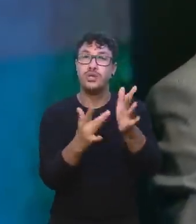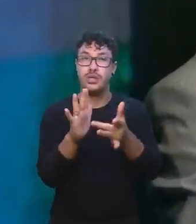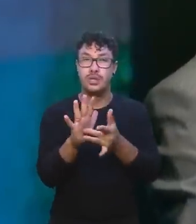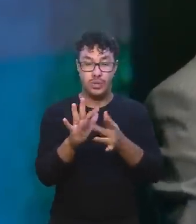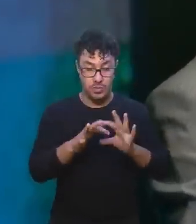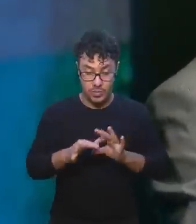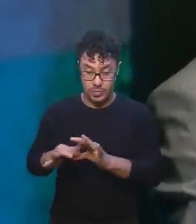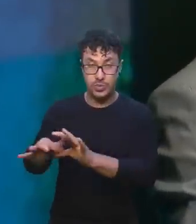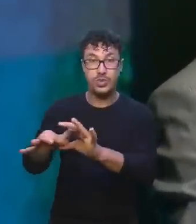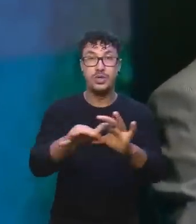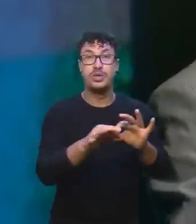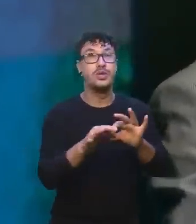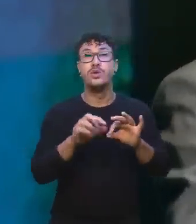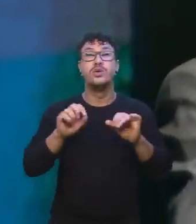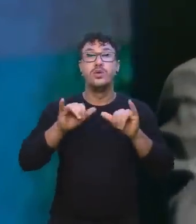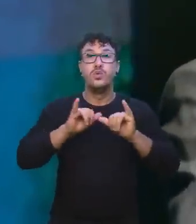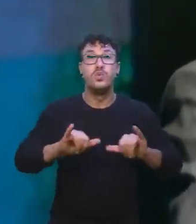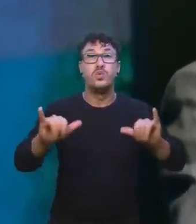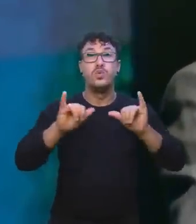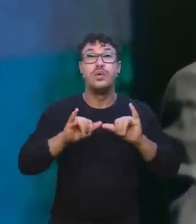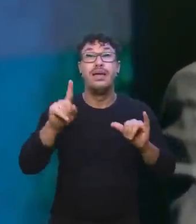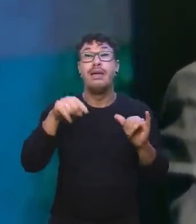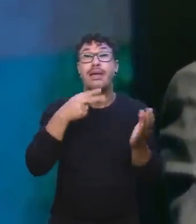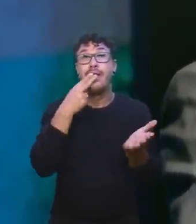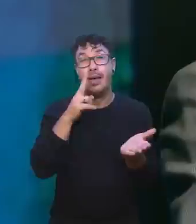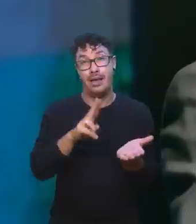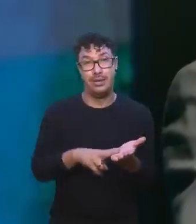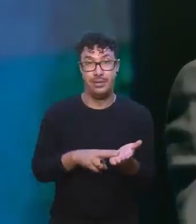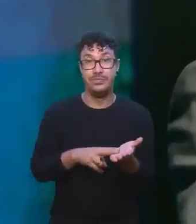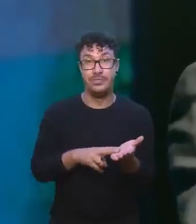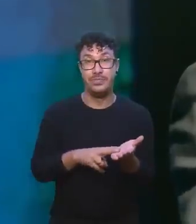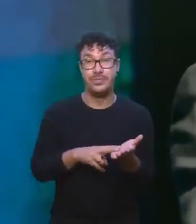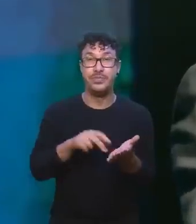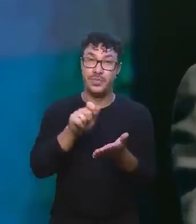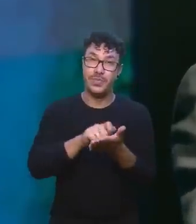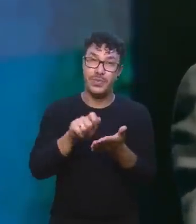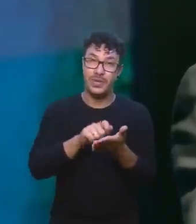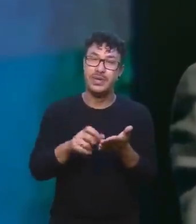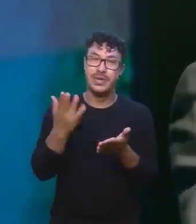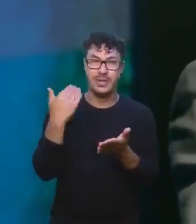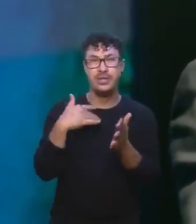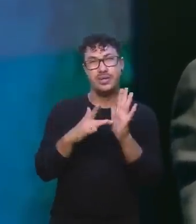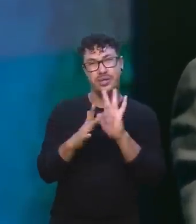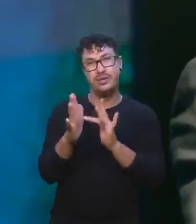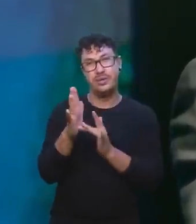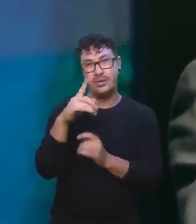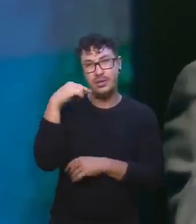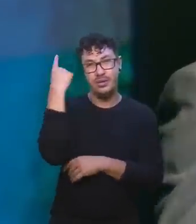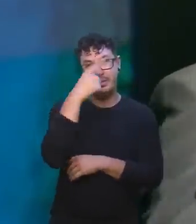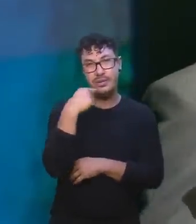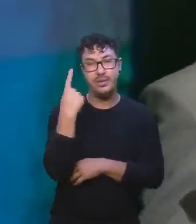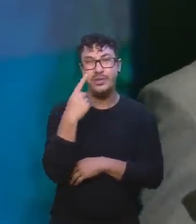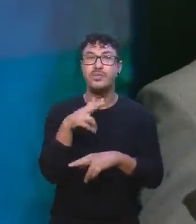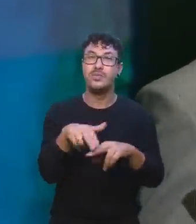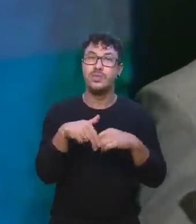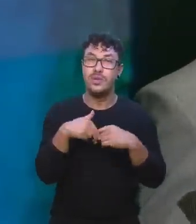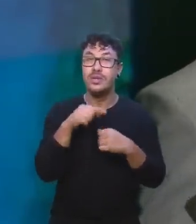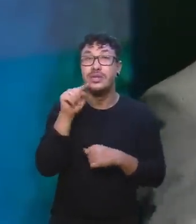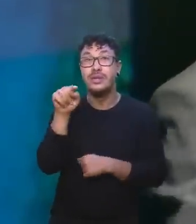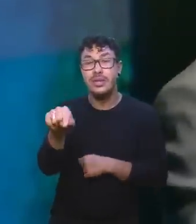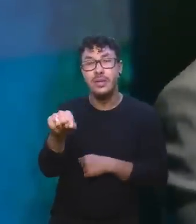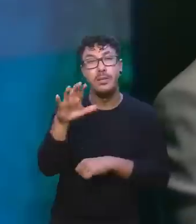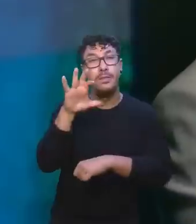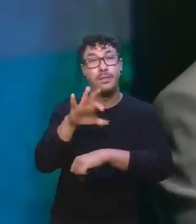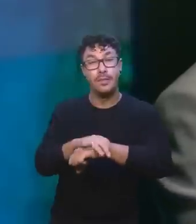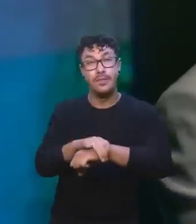iria fazer a preleção evangélica era Policarpo, mártir do cristianismo. E Policarpo foi preso.